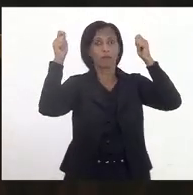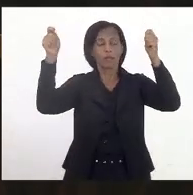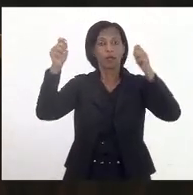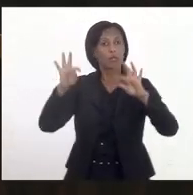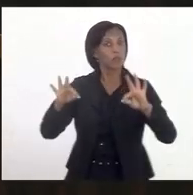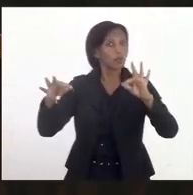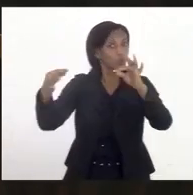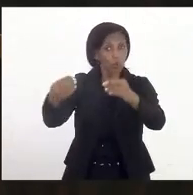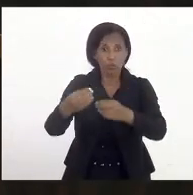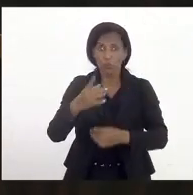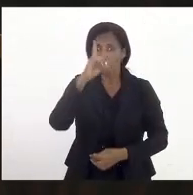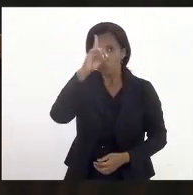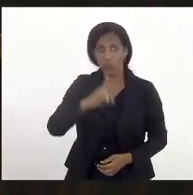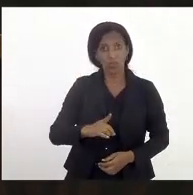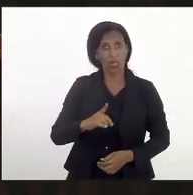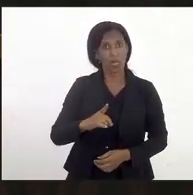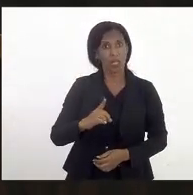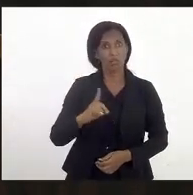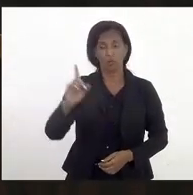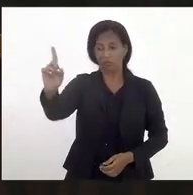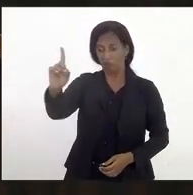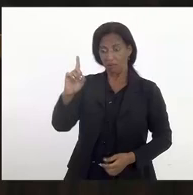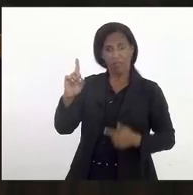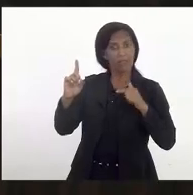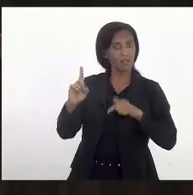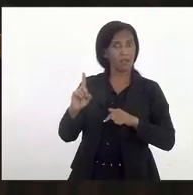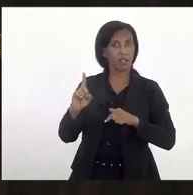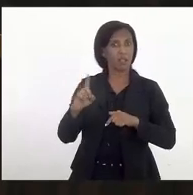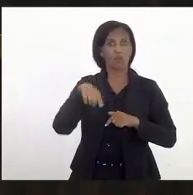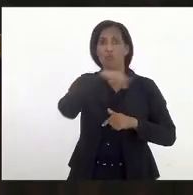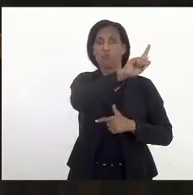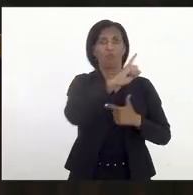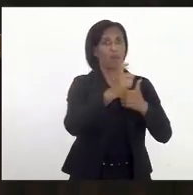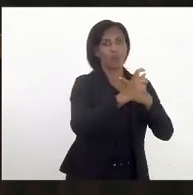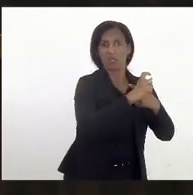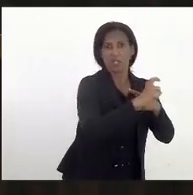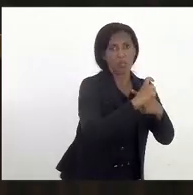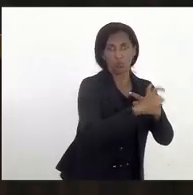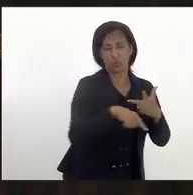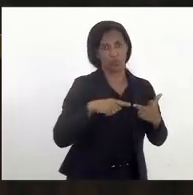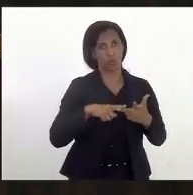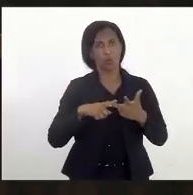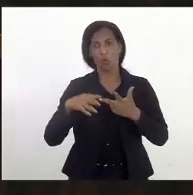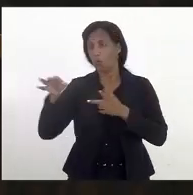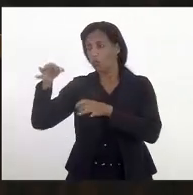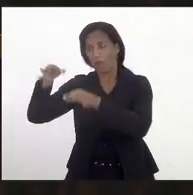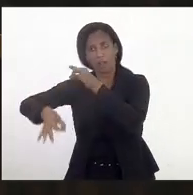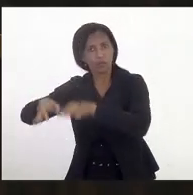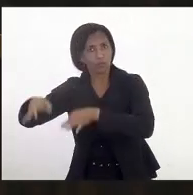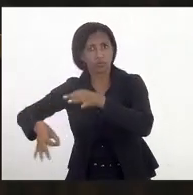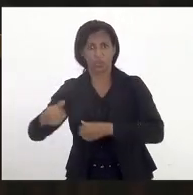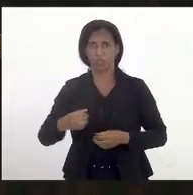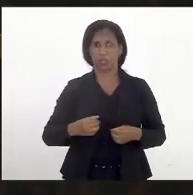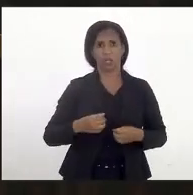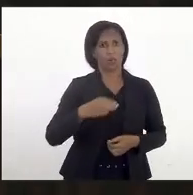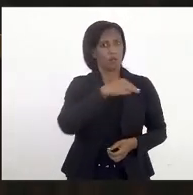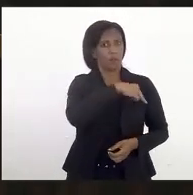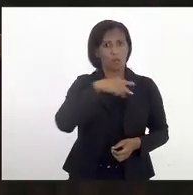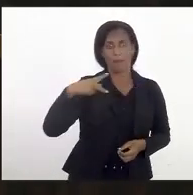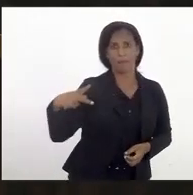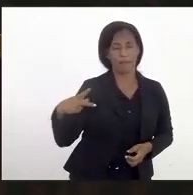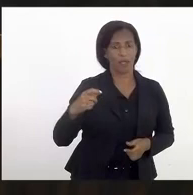todo mundo reivindicarem bem rever de cá no Parlamento não vai no executivo não vai no judiciário não vai no tribunal de contas não vai no Ministério Público a